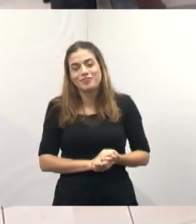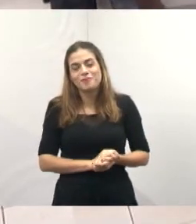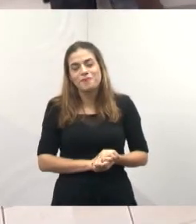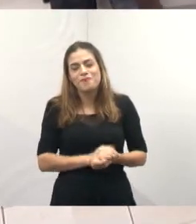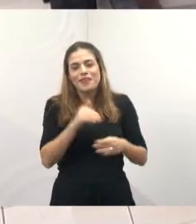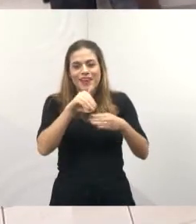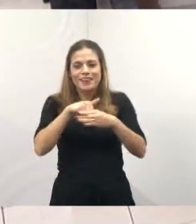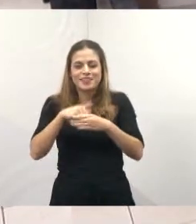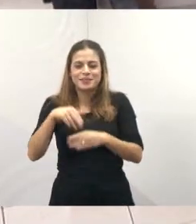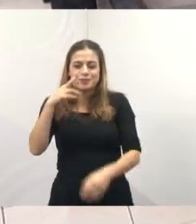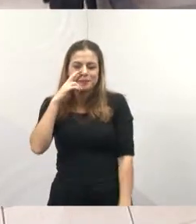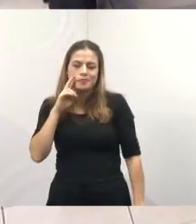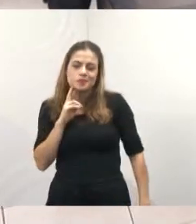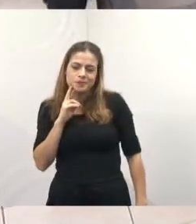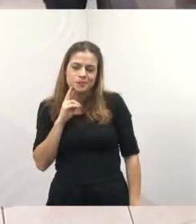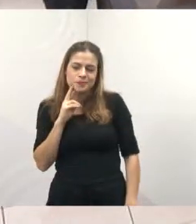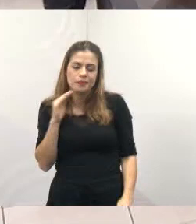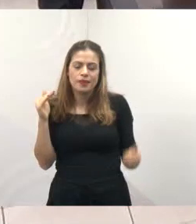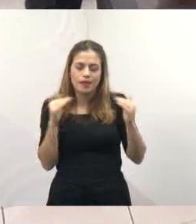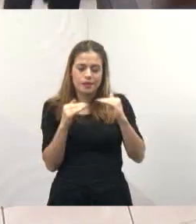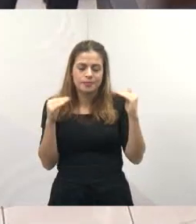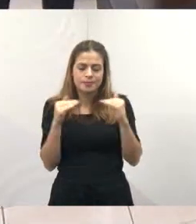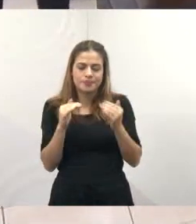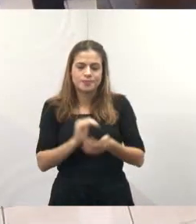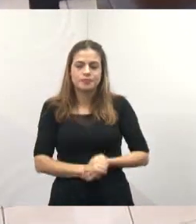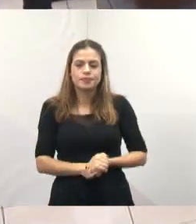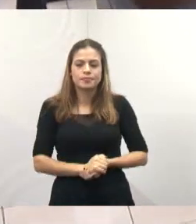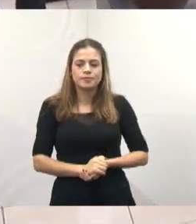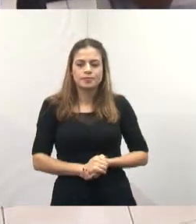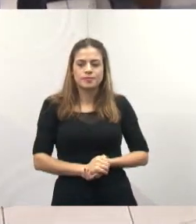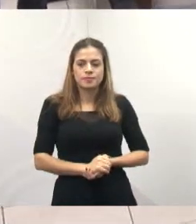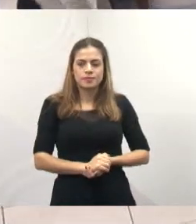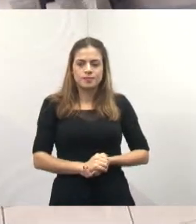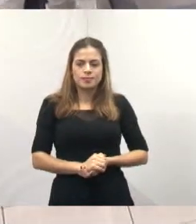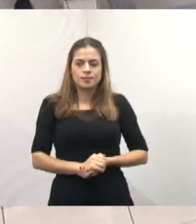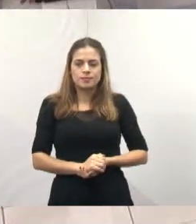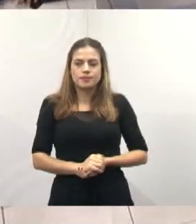vereador Rogério Timóteo? Favorável.